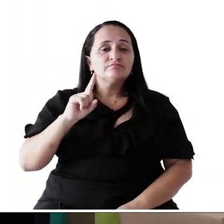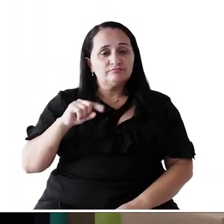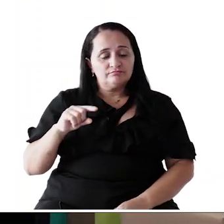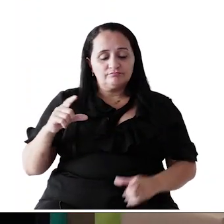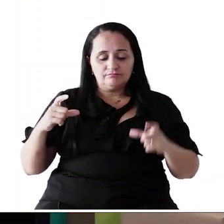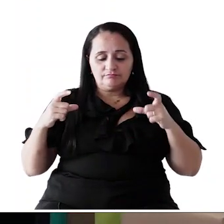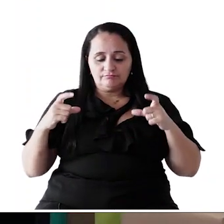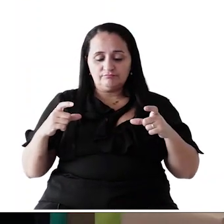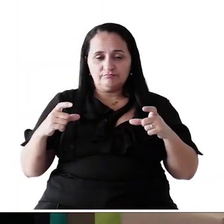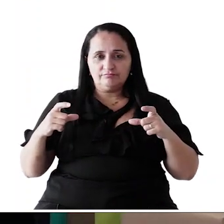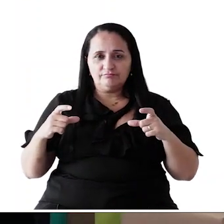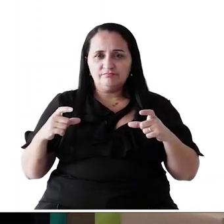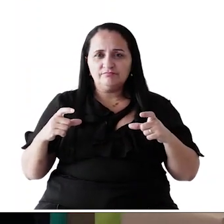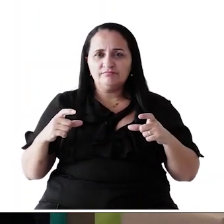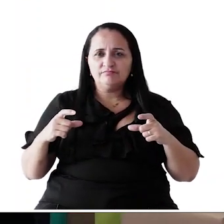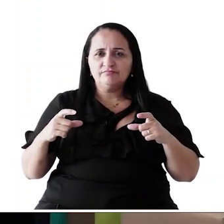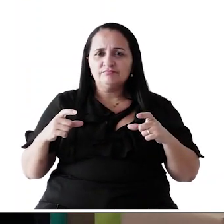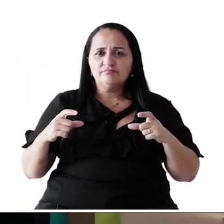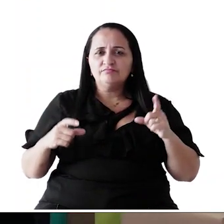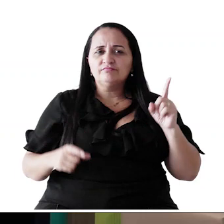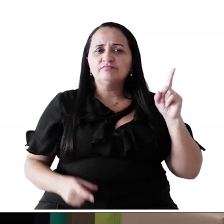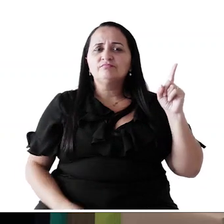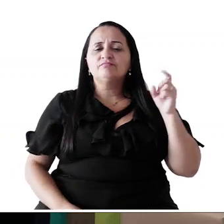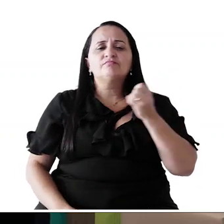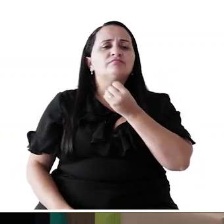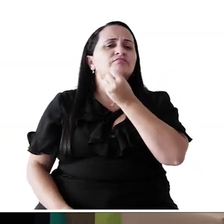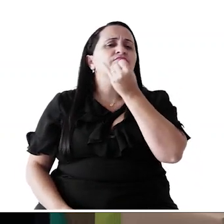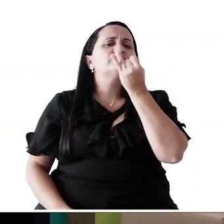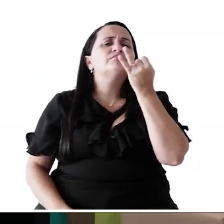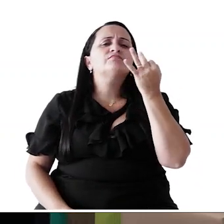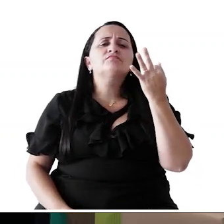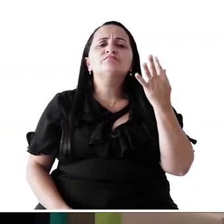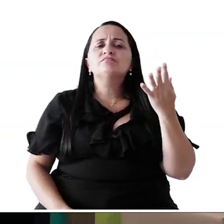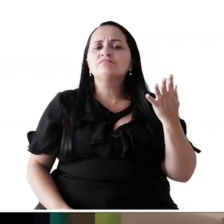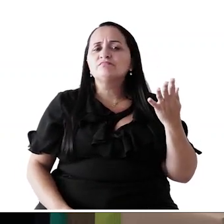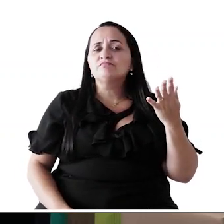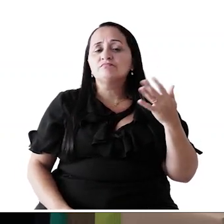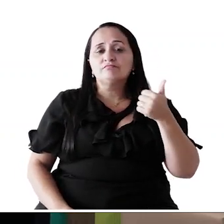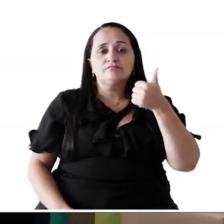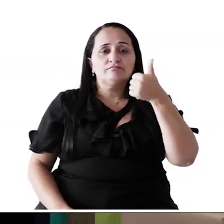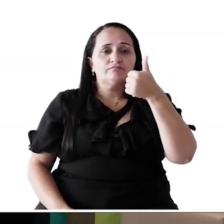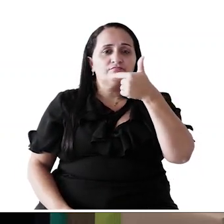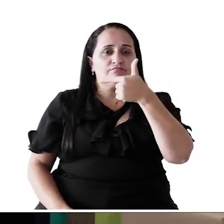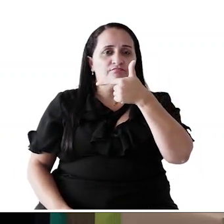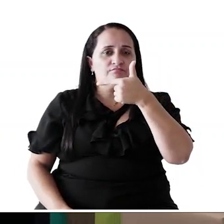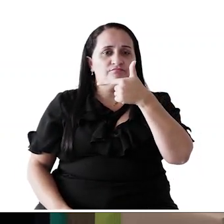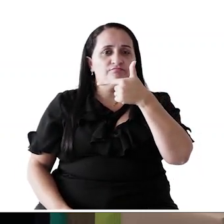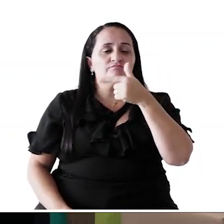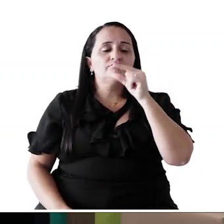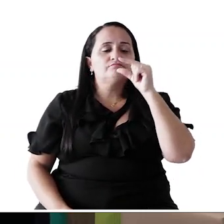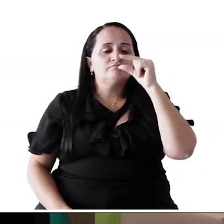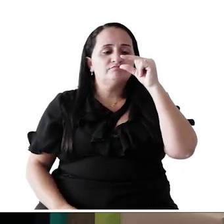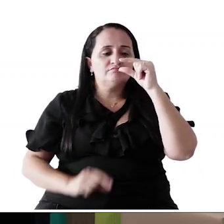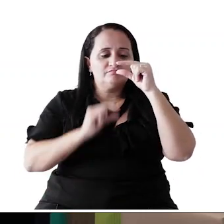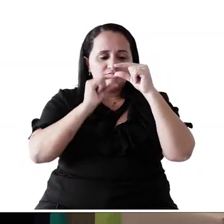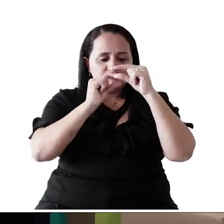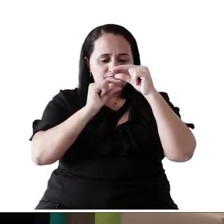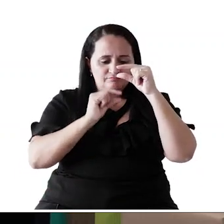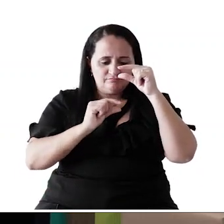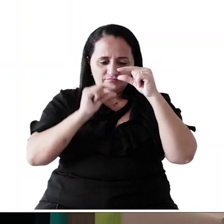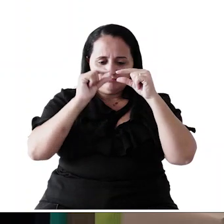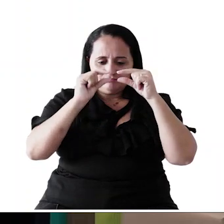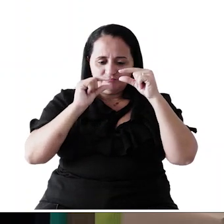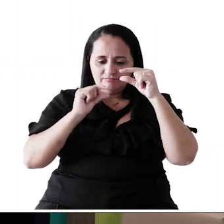E esse número inteiro aqui que eu tenho, quantos são? 12. Eu tenho 12